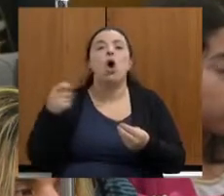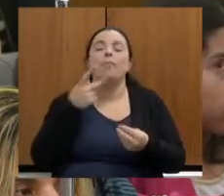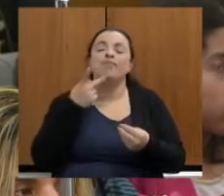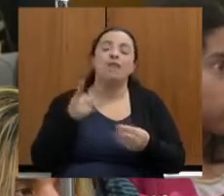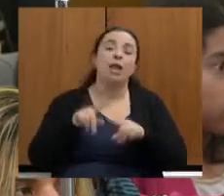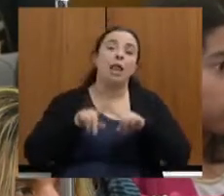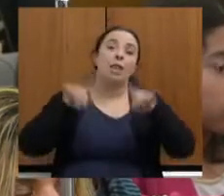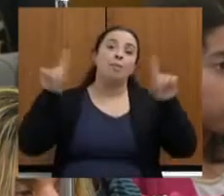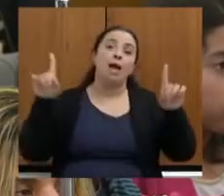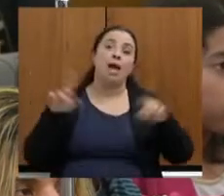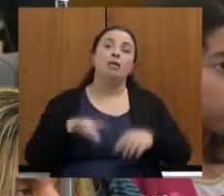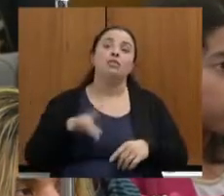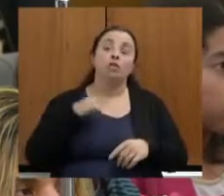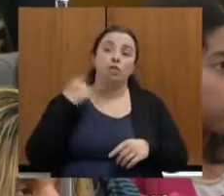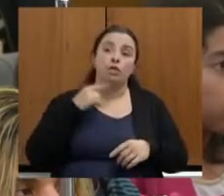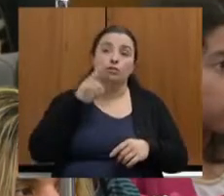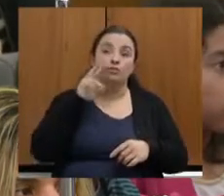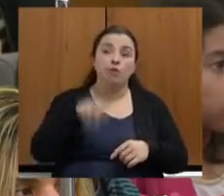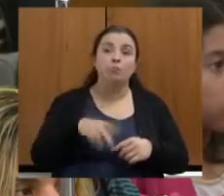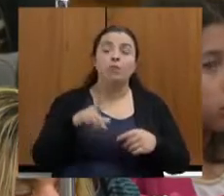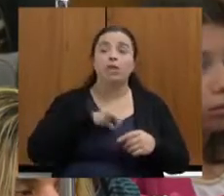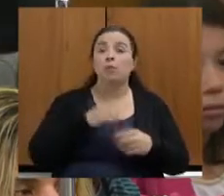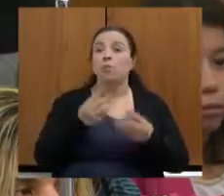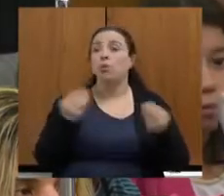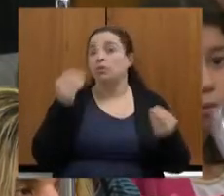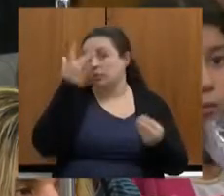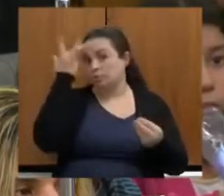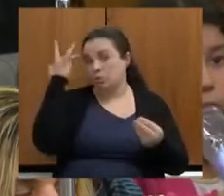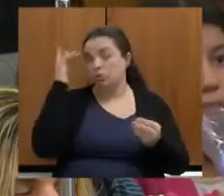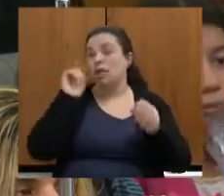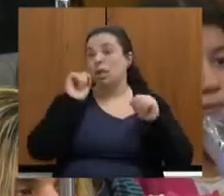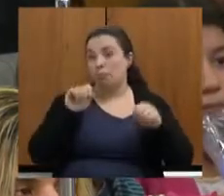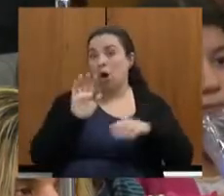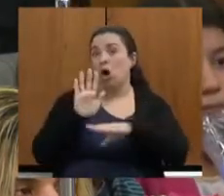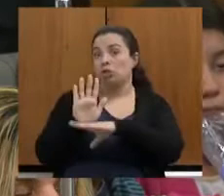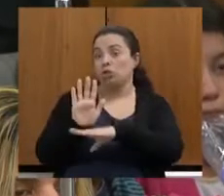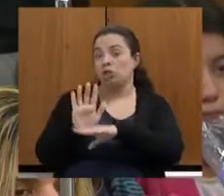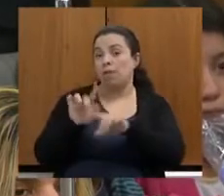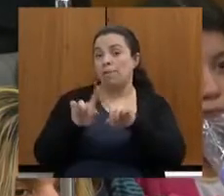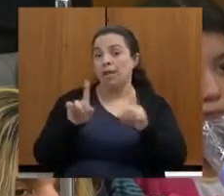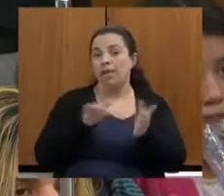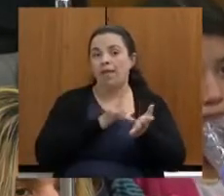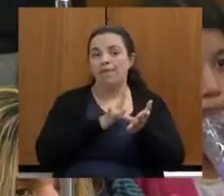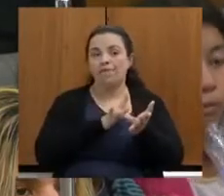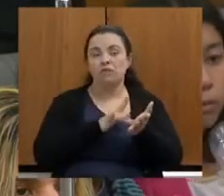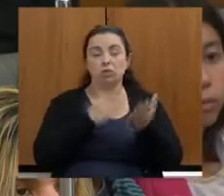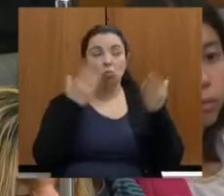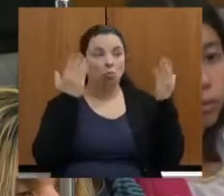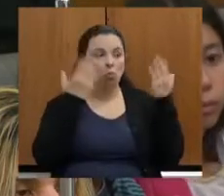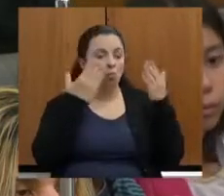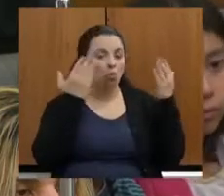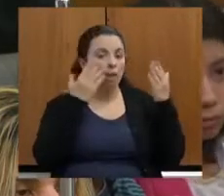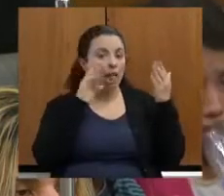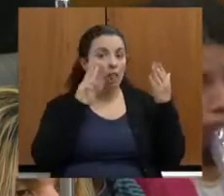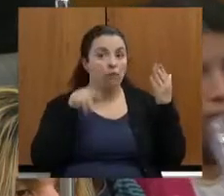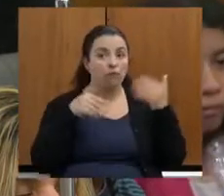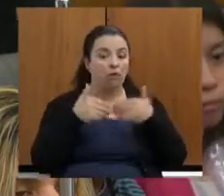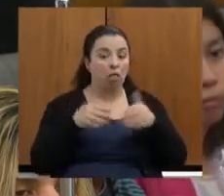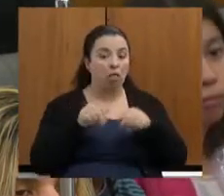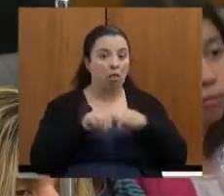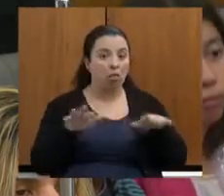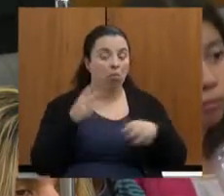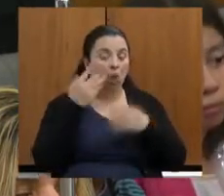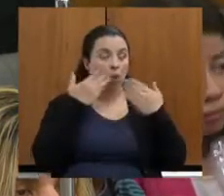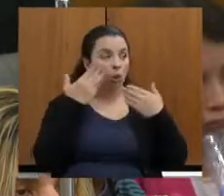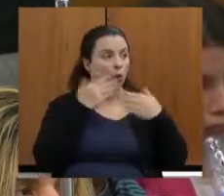outras pessoas que pode ajudar atingido e fingir que não viu o rompimento da Barra então nós temos Aí